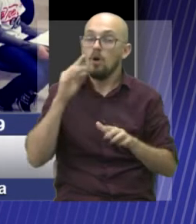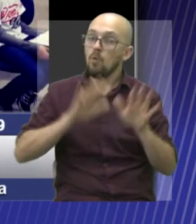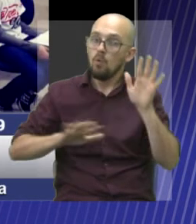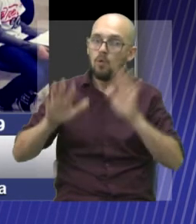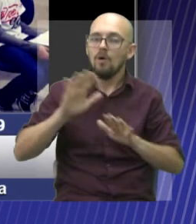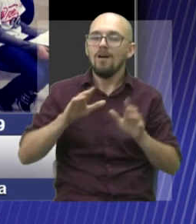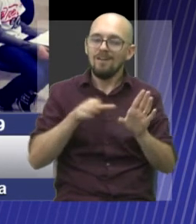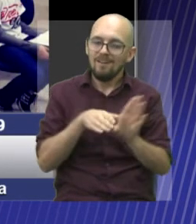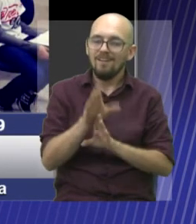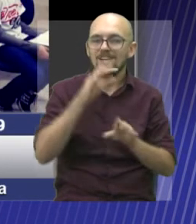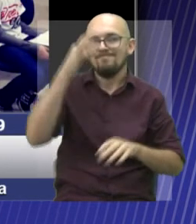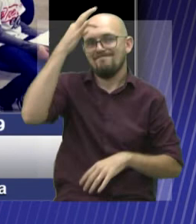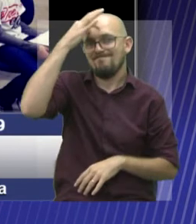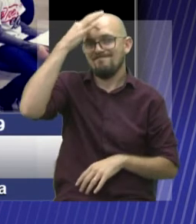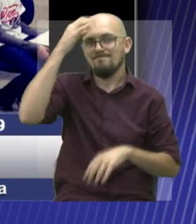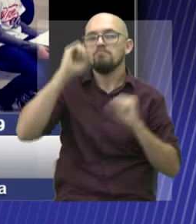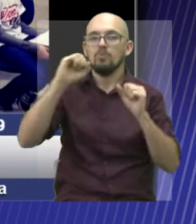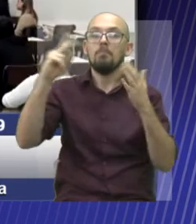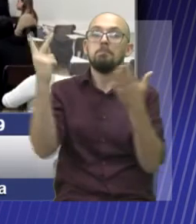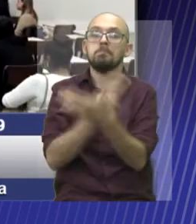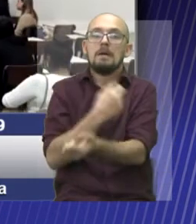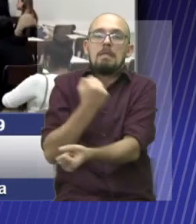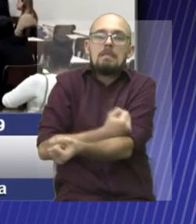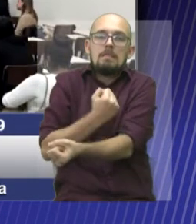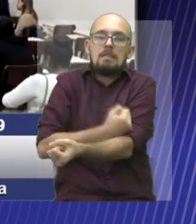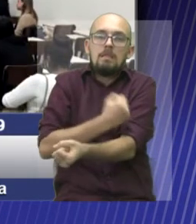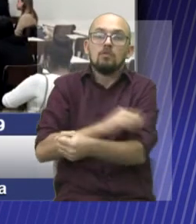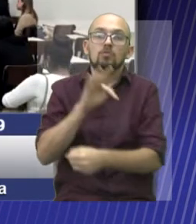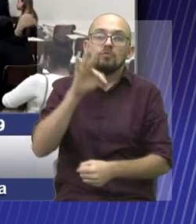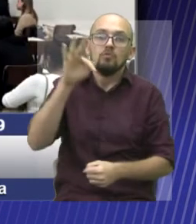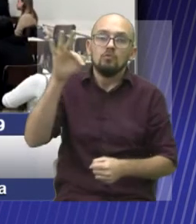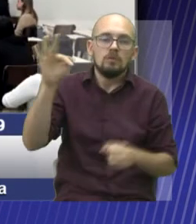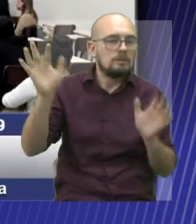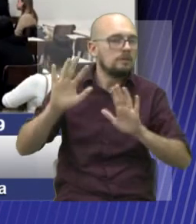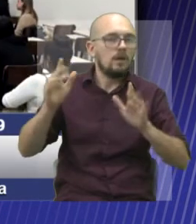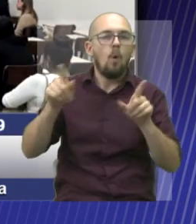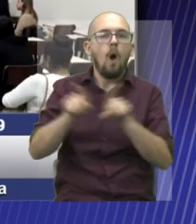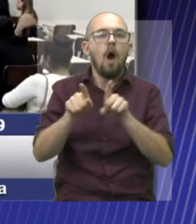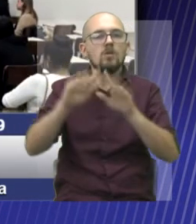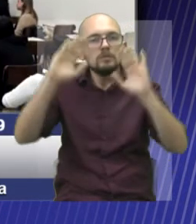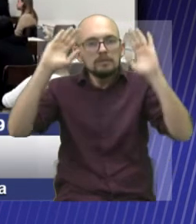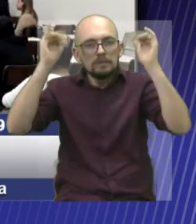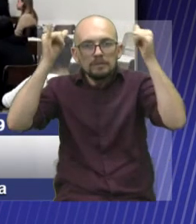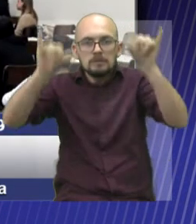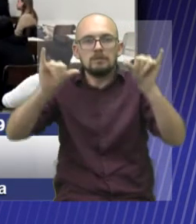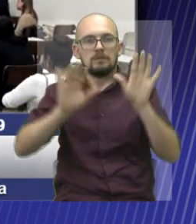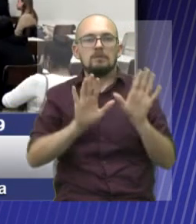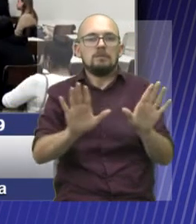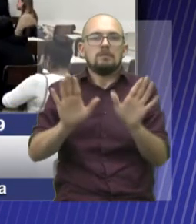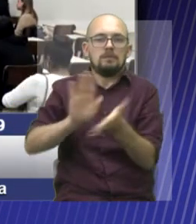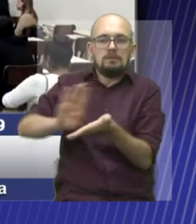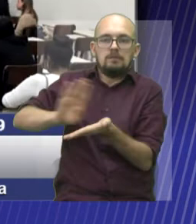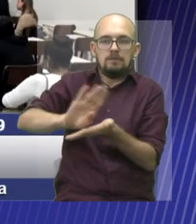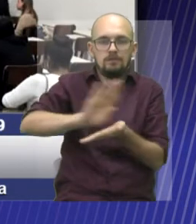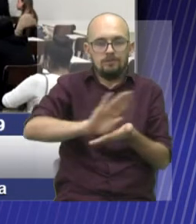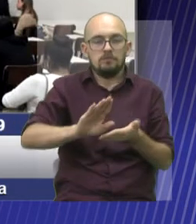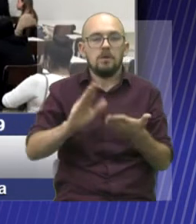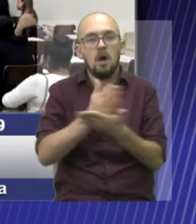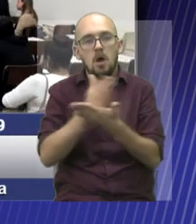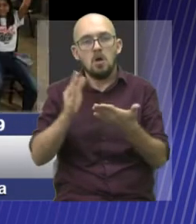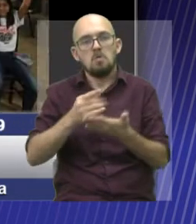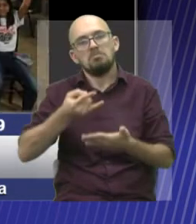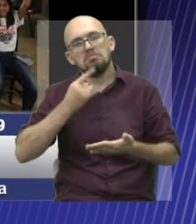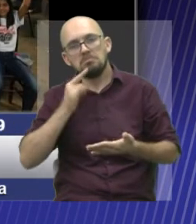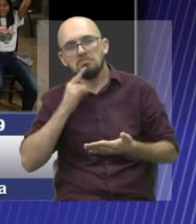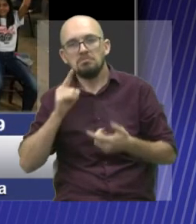dos efeitos provocados pela dependência das substâncias químicas, que sejam elas lícitas ou ilícitas.